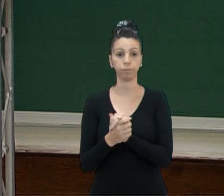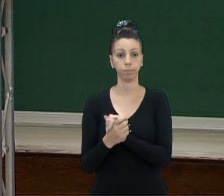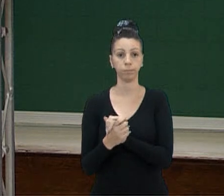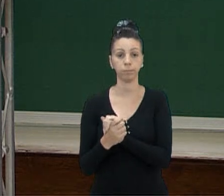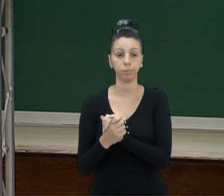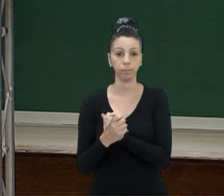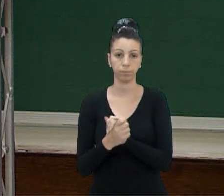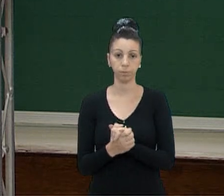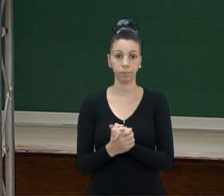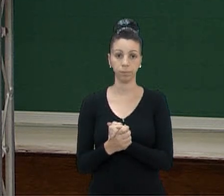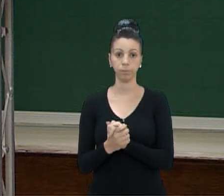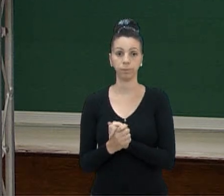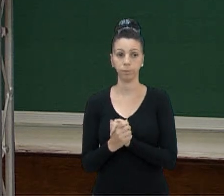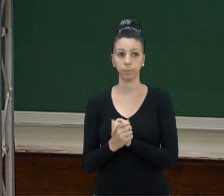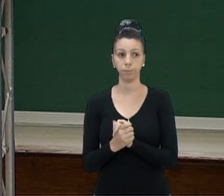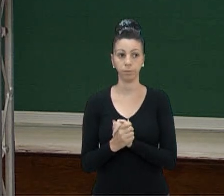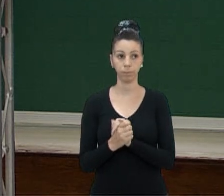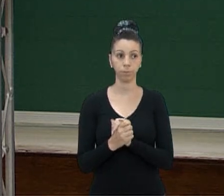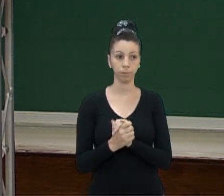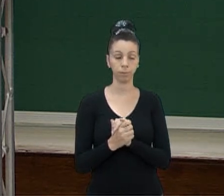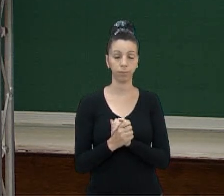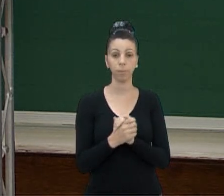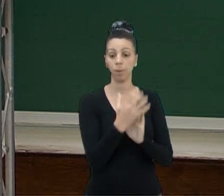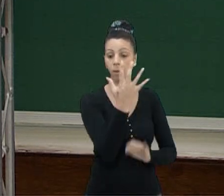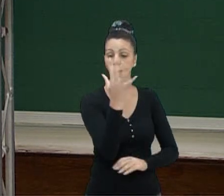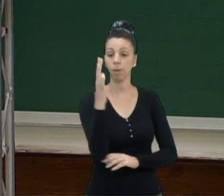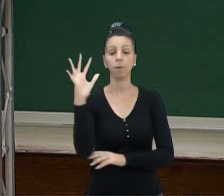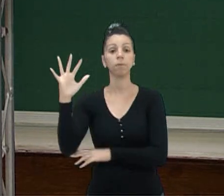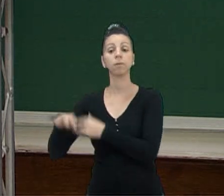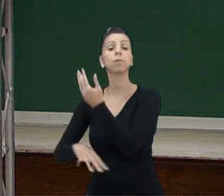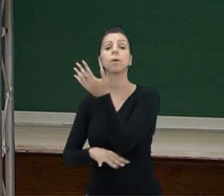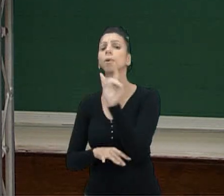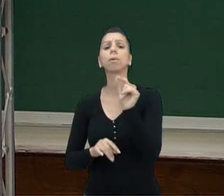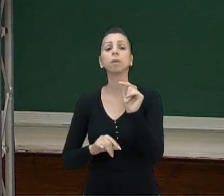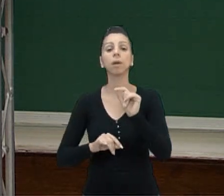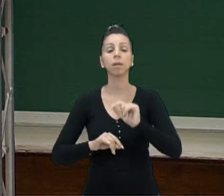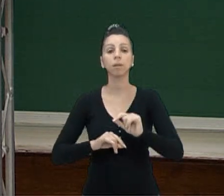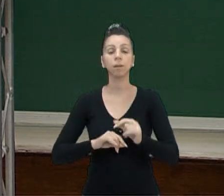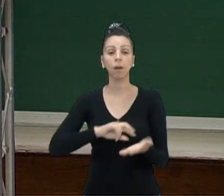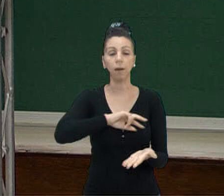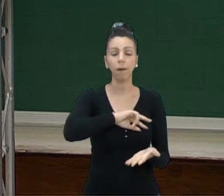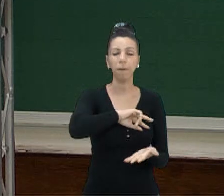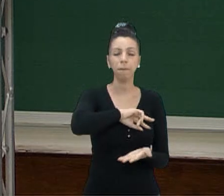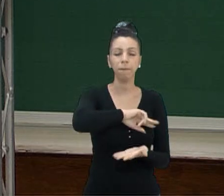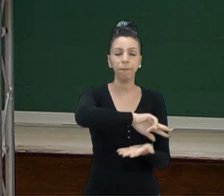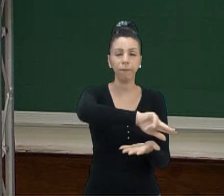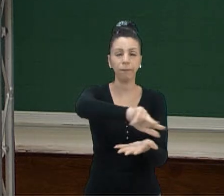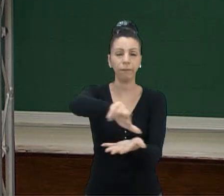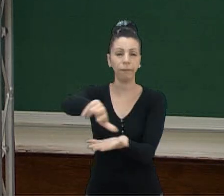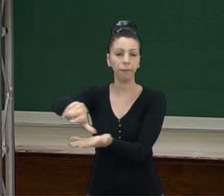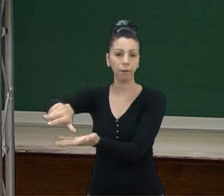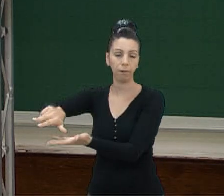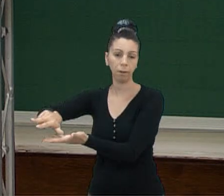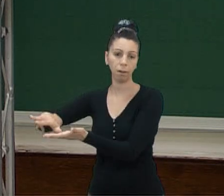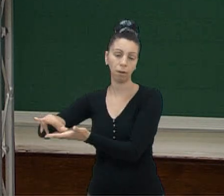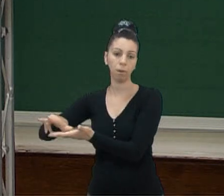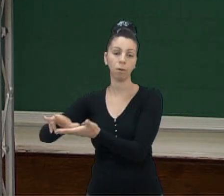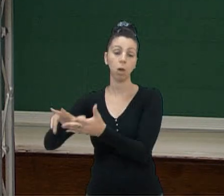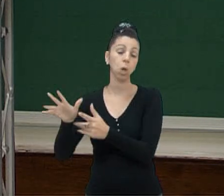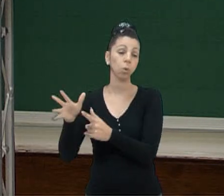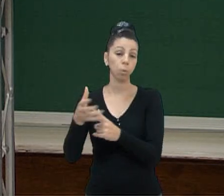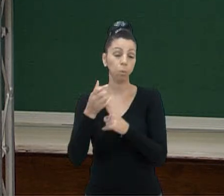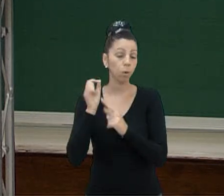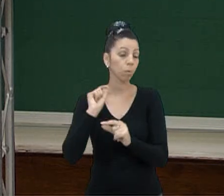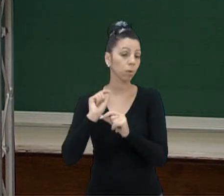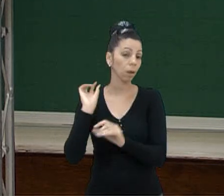Europa fica no clima temperado. A vegetação é variada, com predomínio das florestas temperadas. O